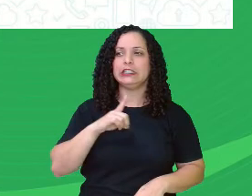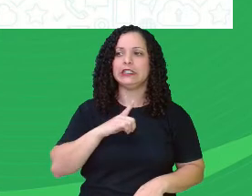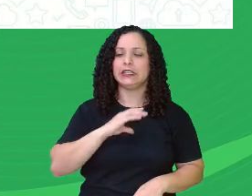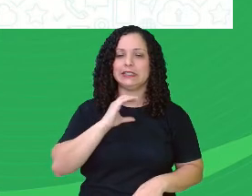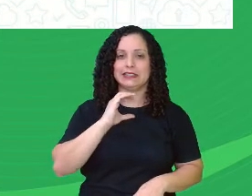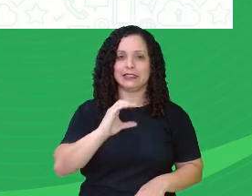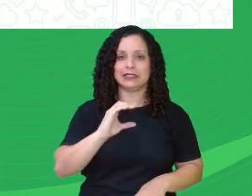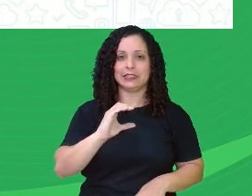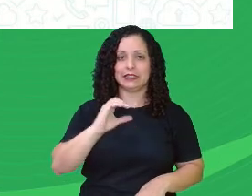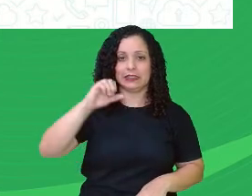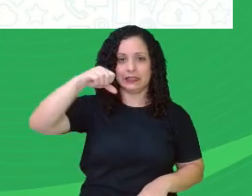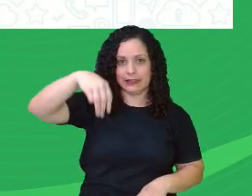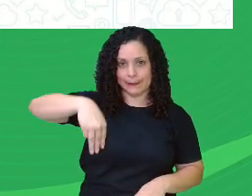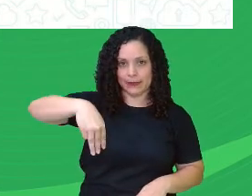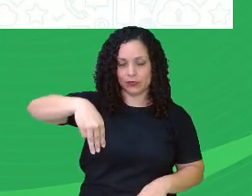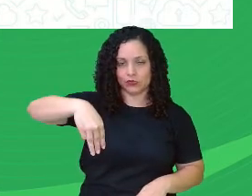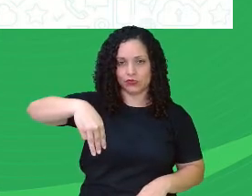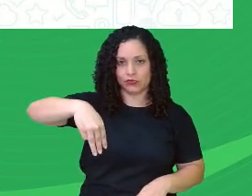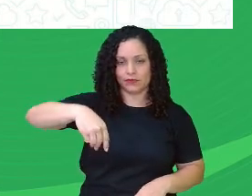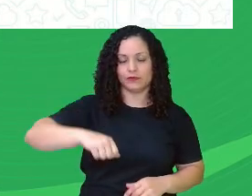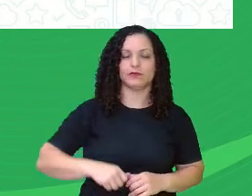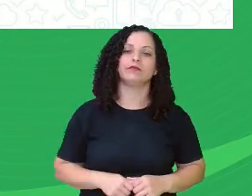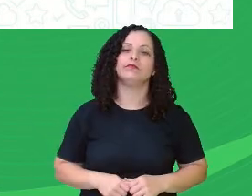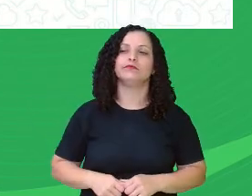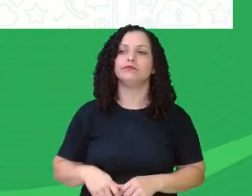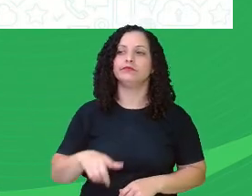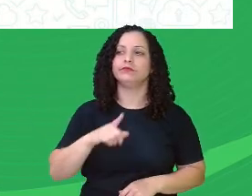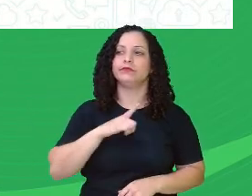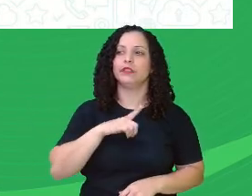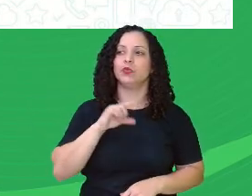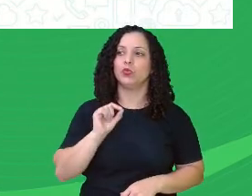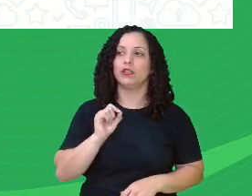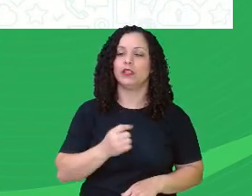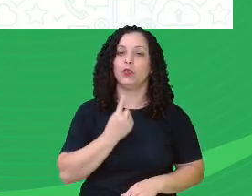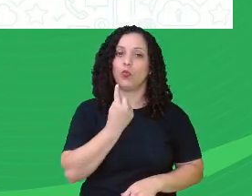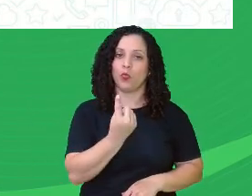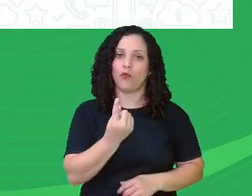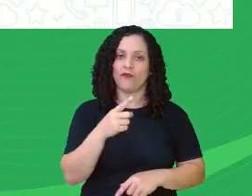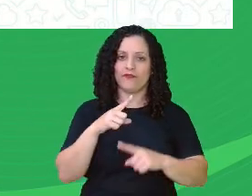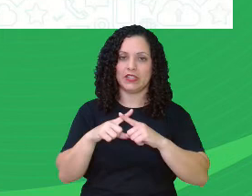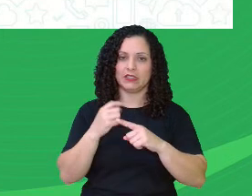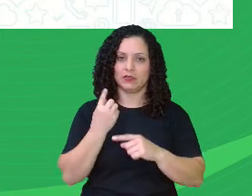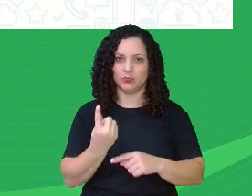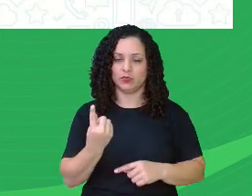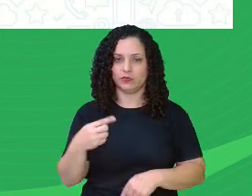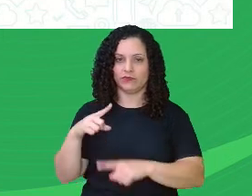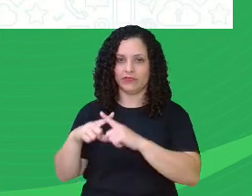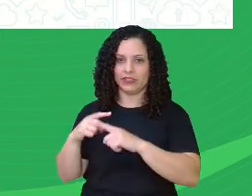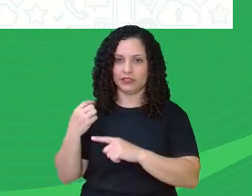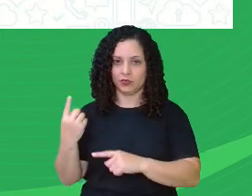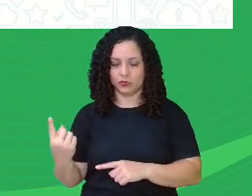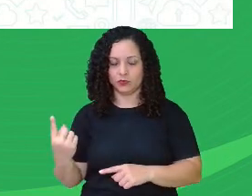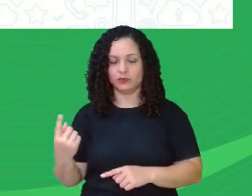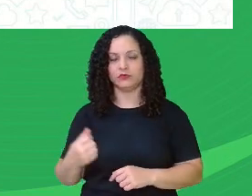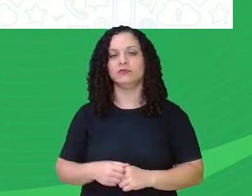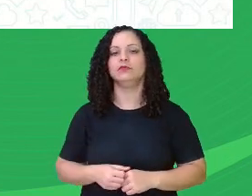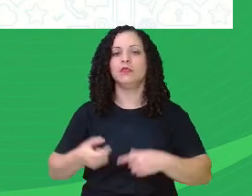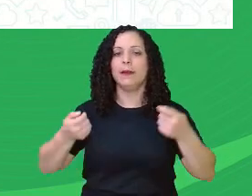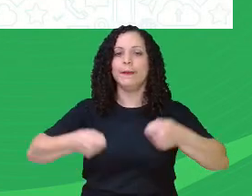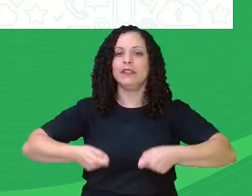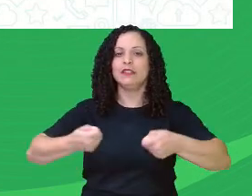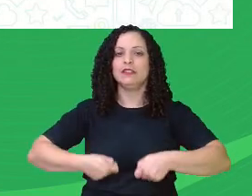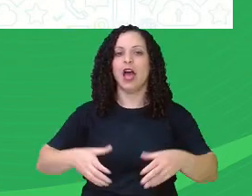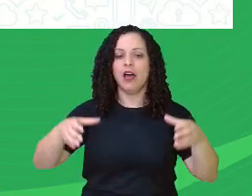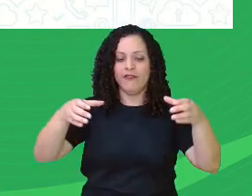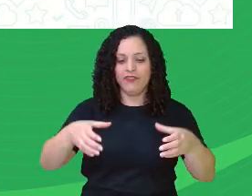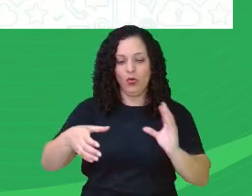de volume, ó, tem 1 centímetro. Então isso quer dizer que é 1 vezes 1 vezes 1 para dar 1 centímetro cúbico. Eu preciso colocar dentro